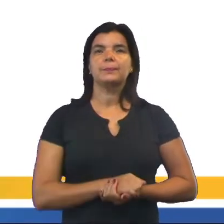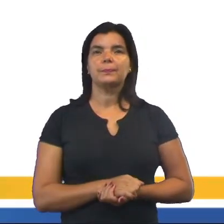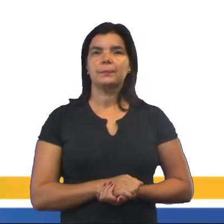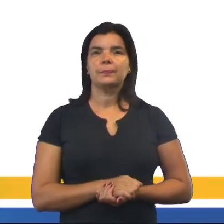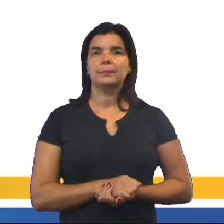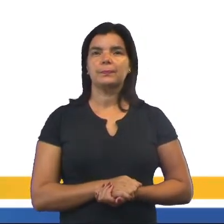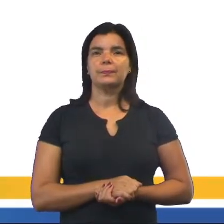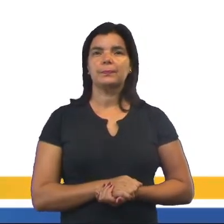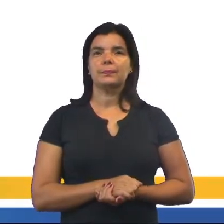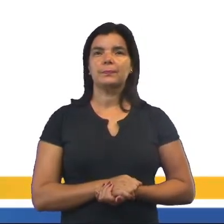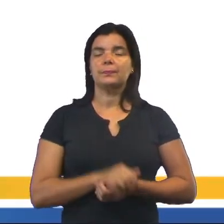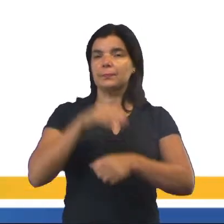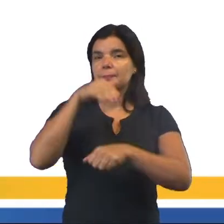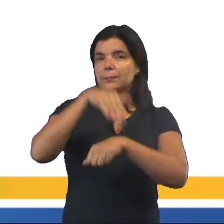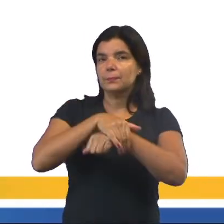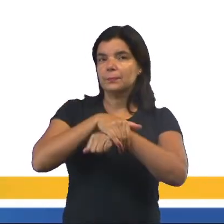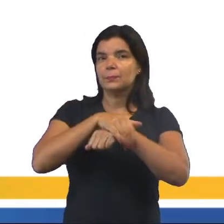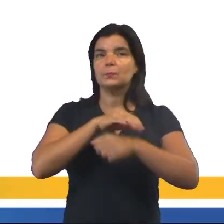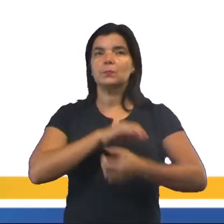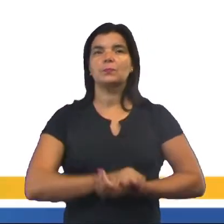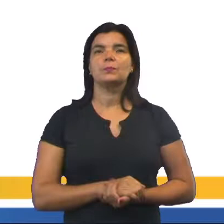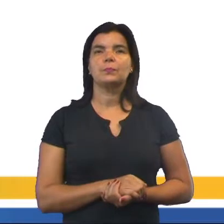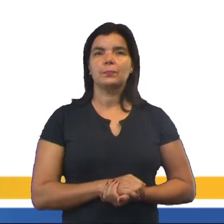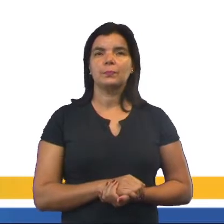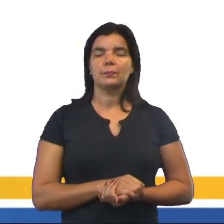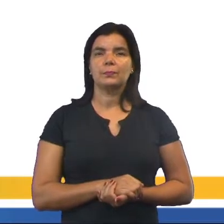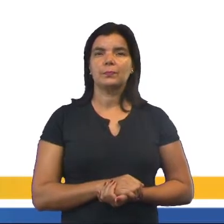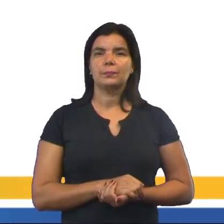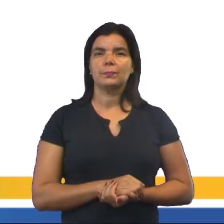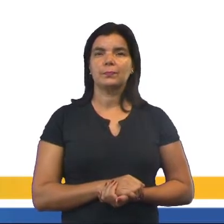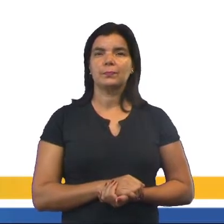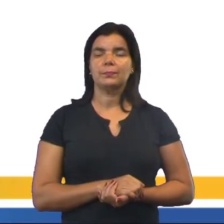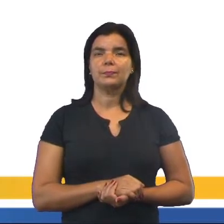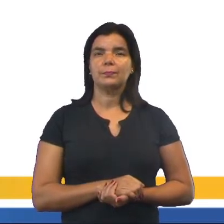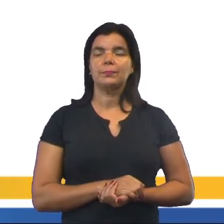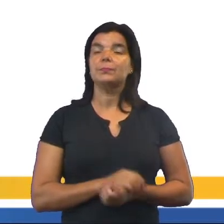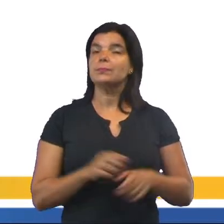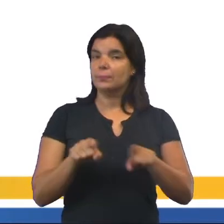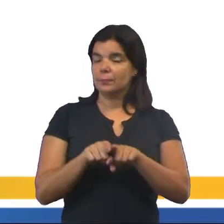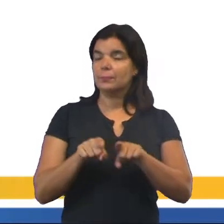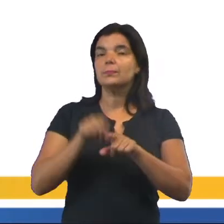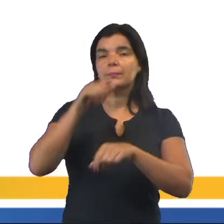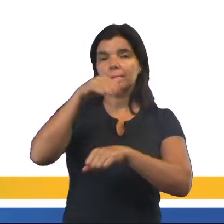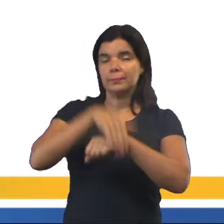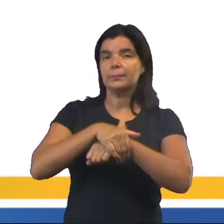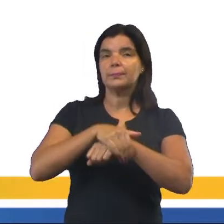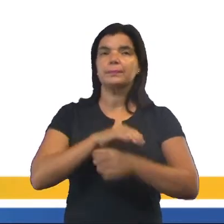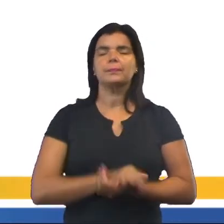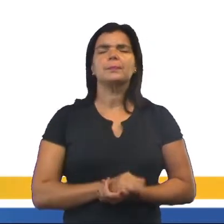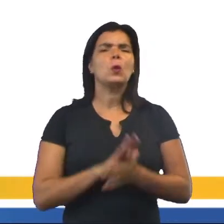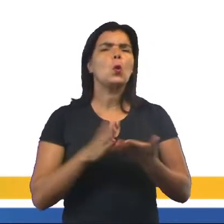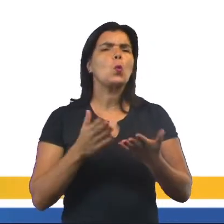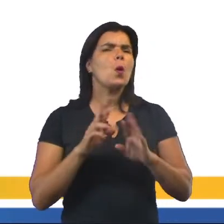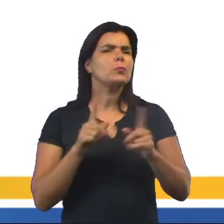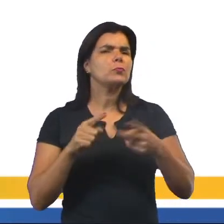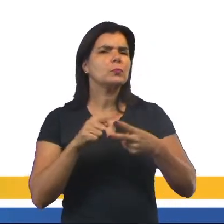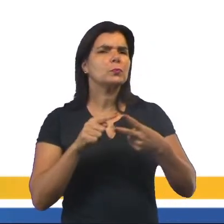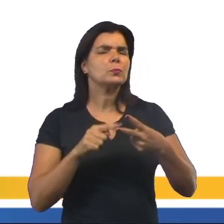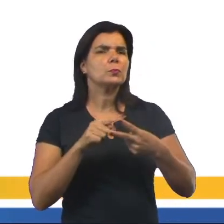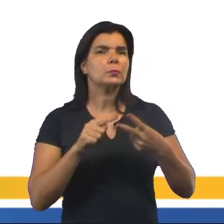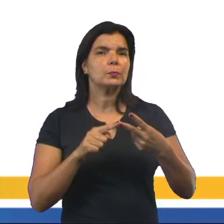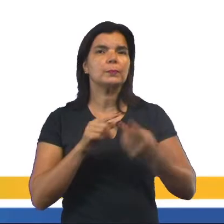tarde; in the evening, à noite; e at night, que também é à noite. Qual é a diferença dos